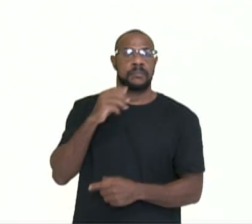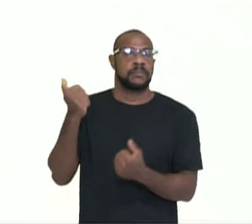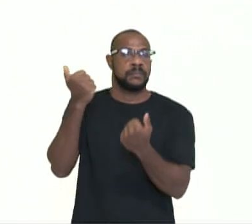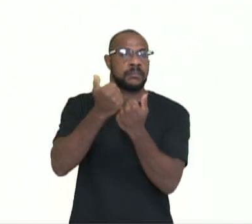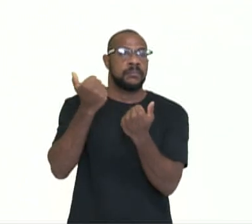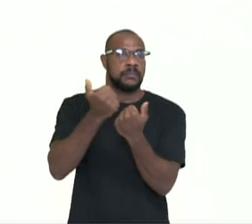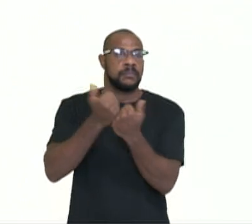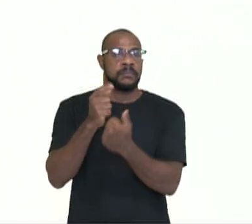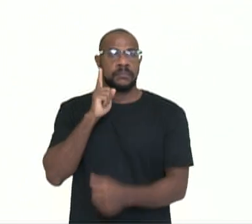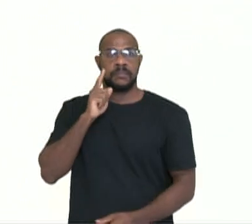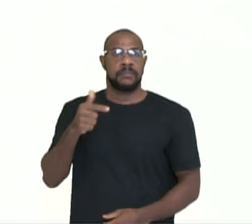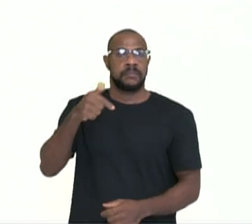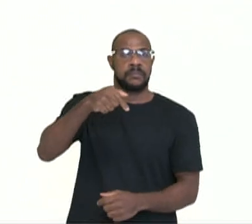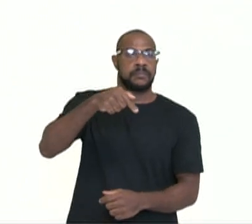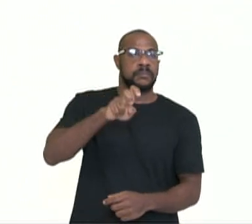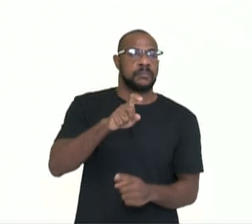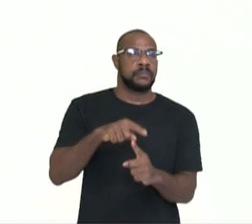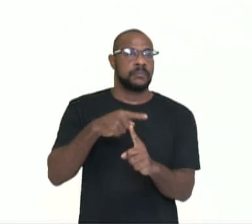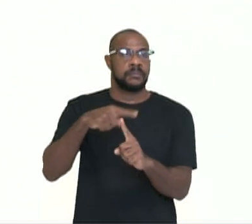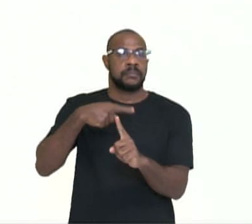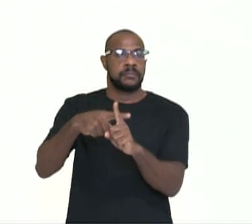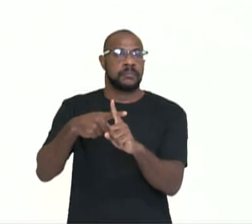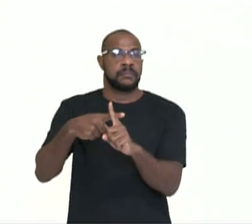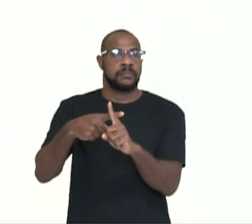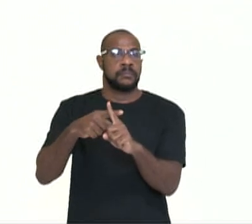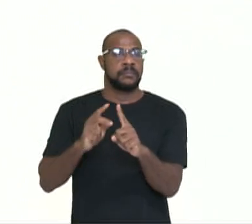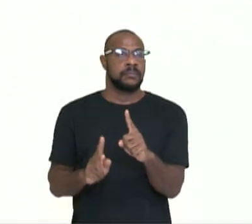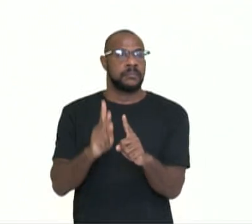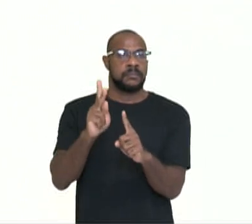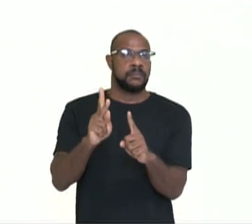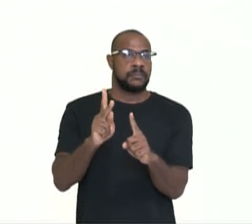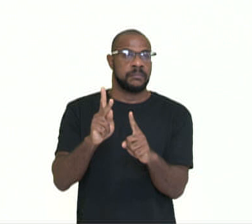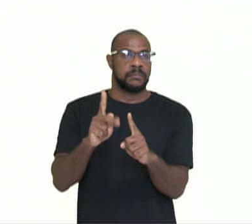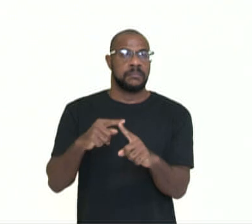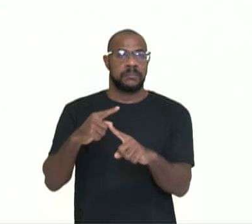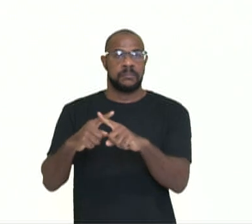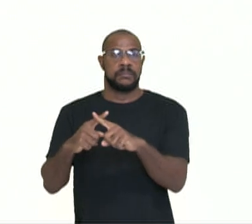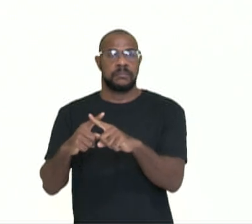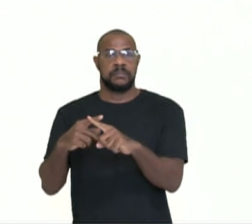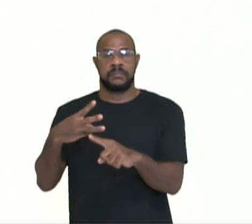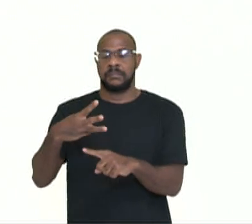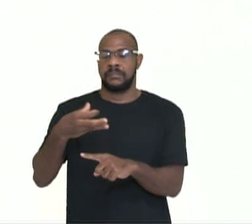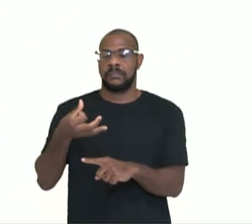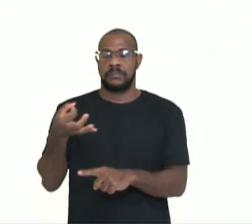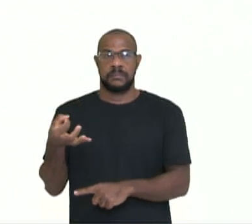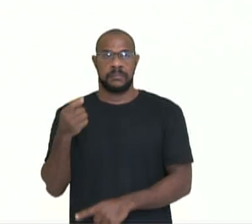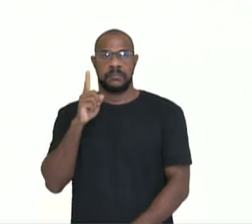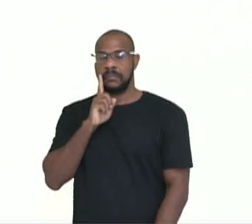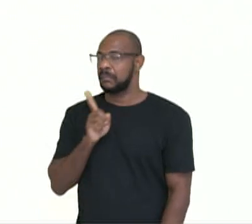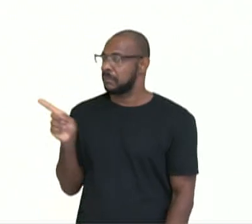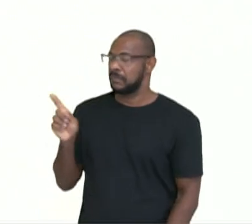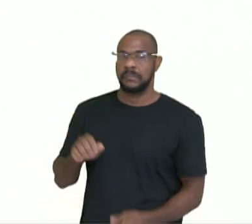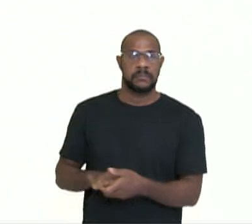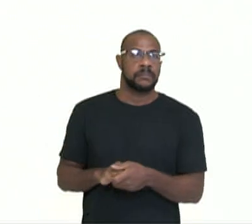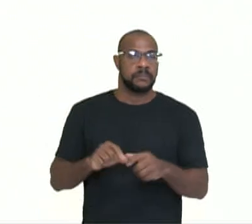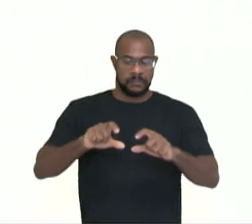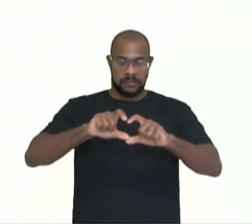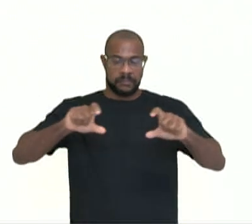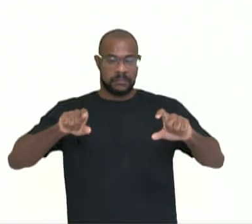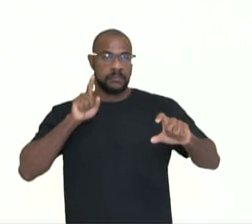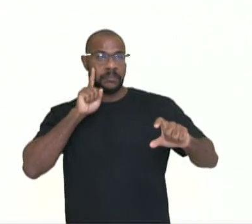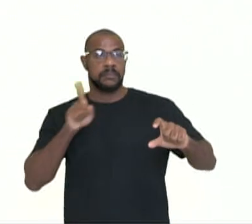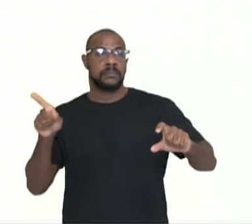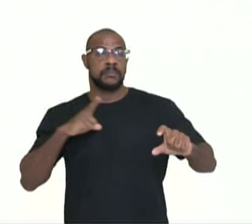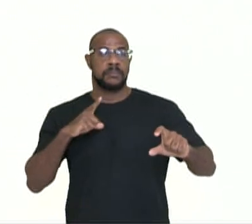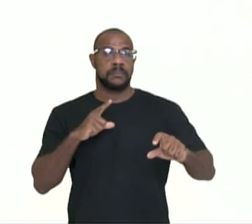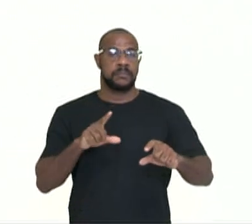por 75 mais K voltas 360. Essa equação, essa expressão vai